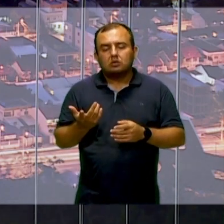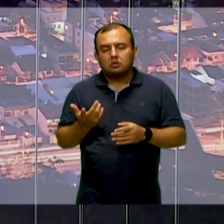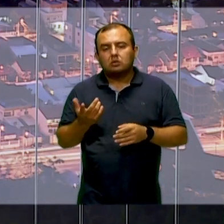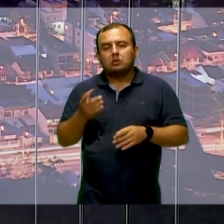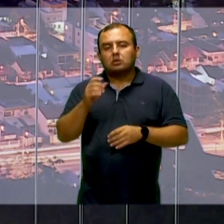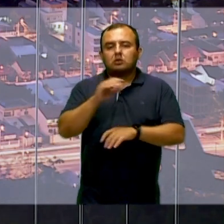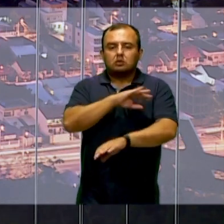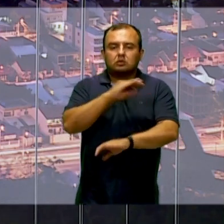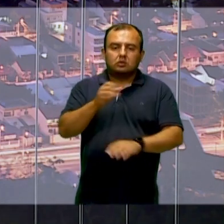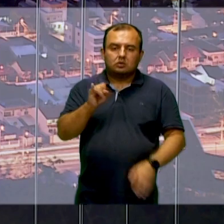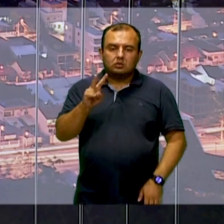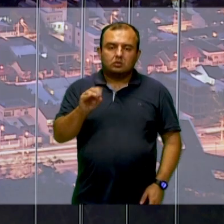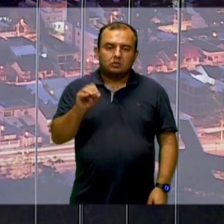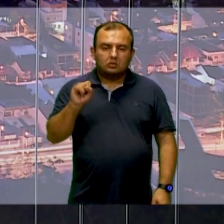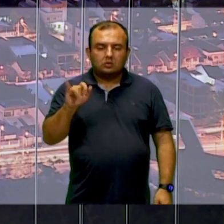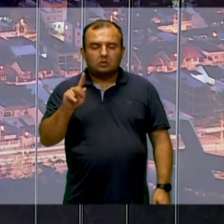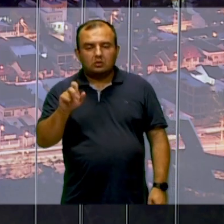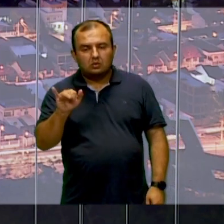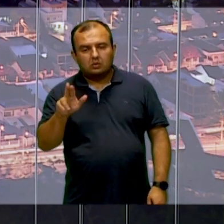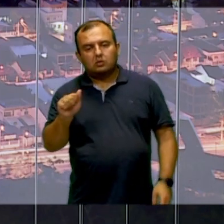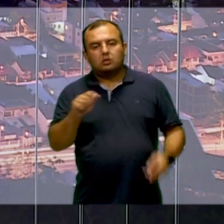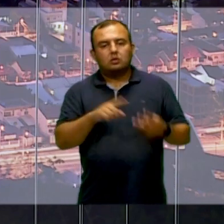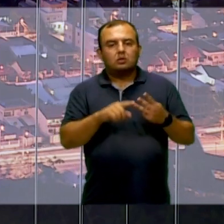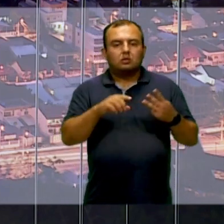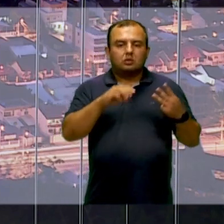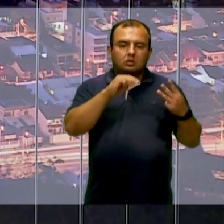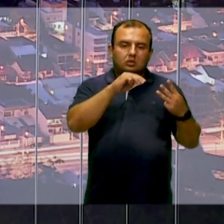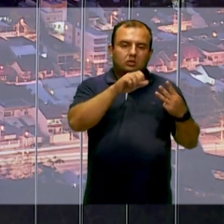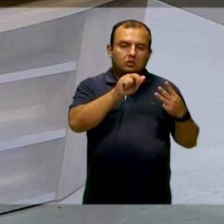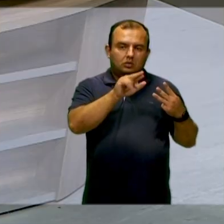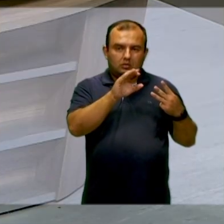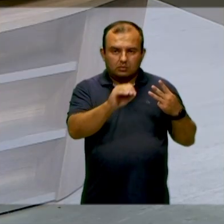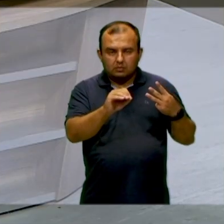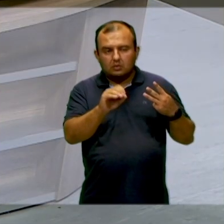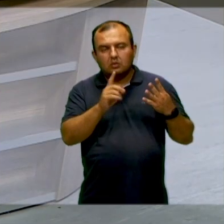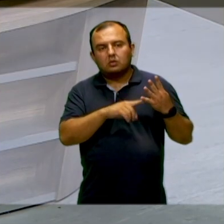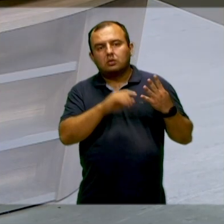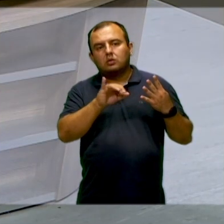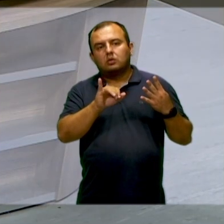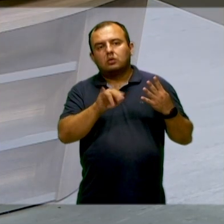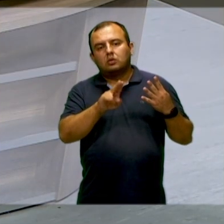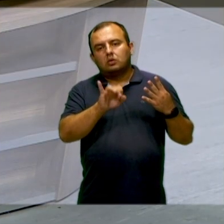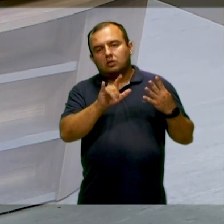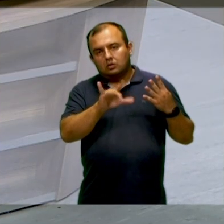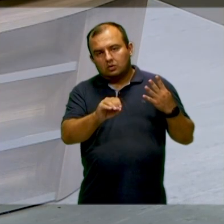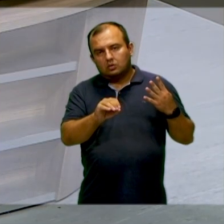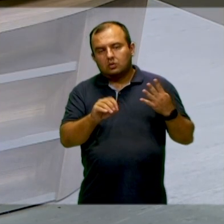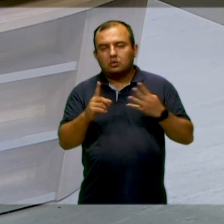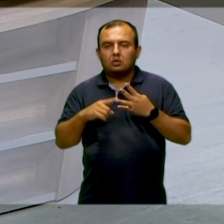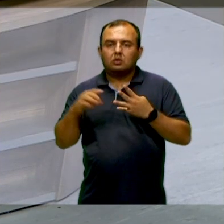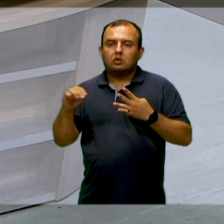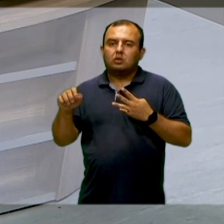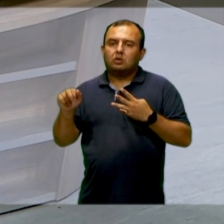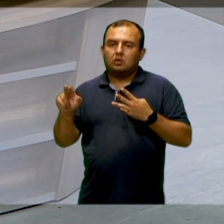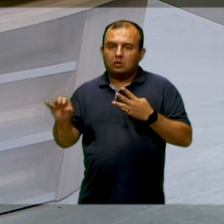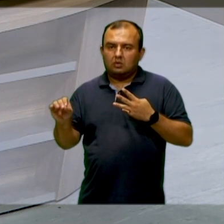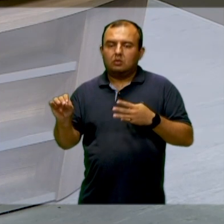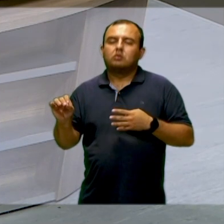Ivo Silveira. Mas, pelo jeito, tem problema também no Mário Tavares, é isso, né? E no Juscelio Castro. O Mário